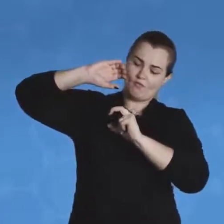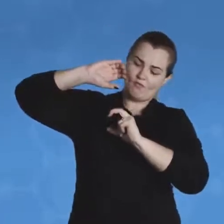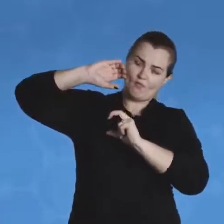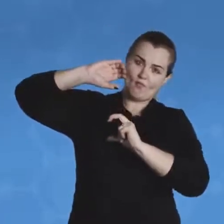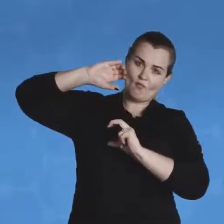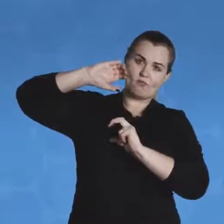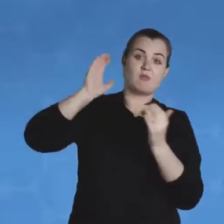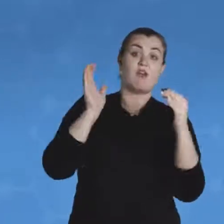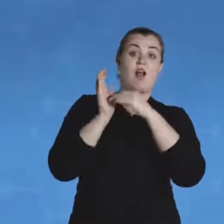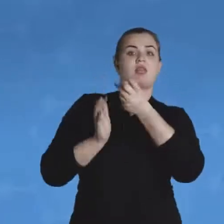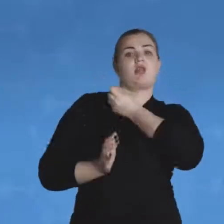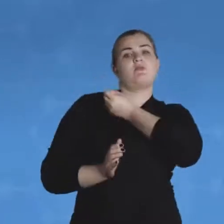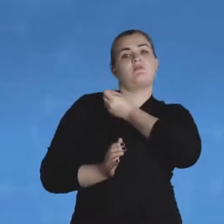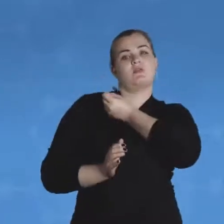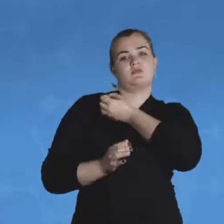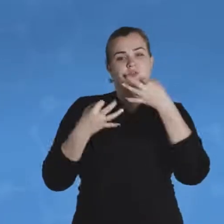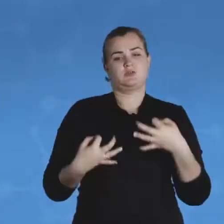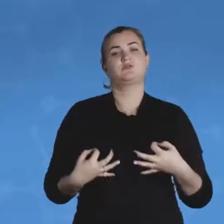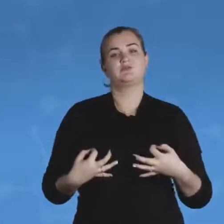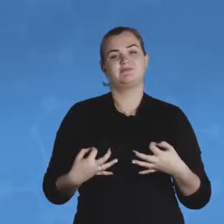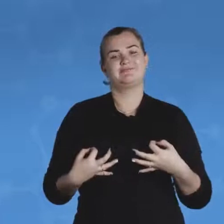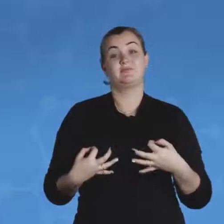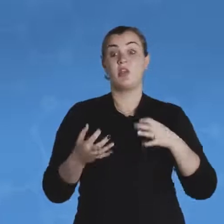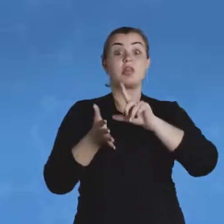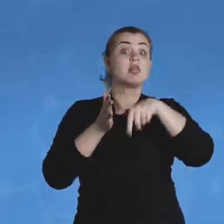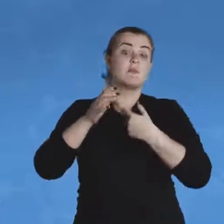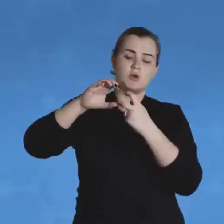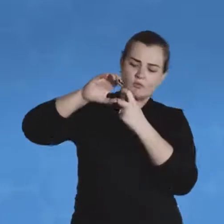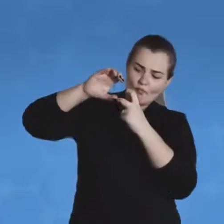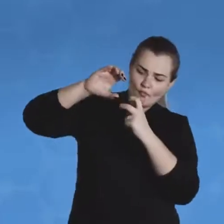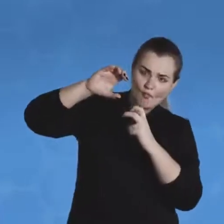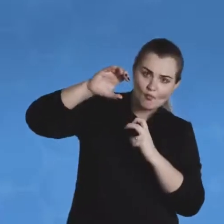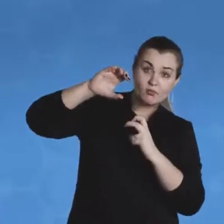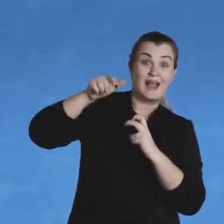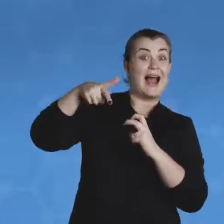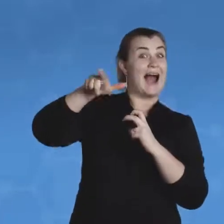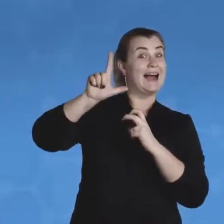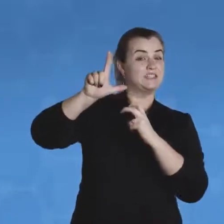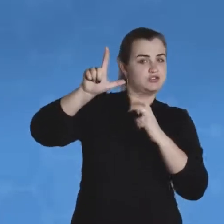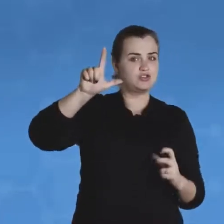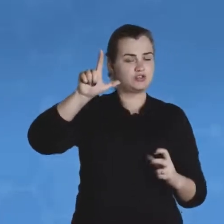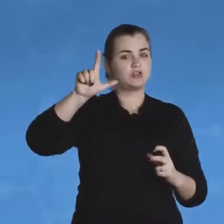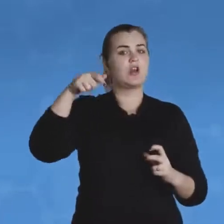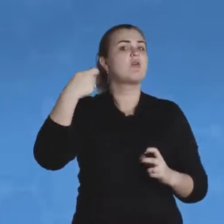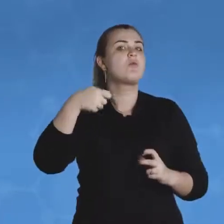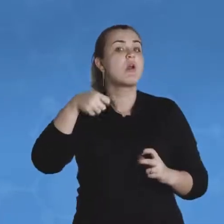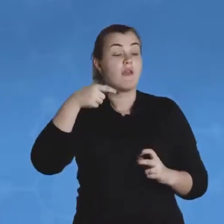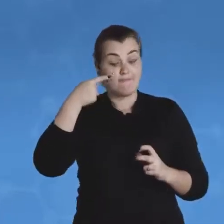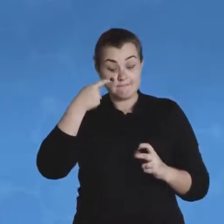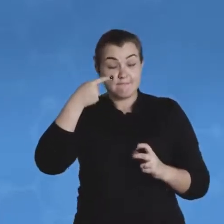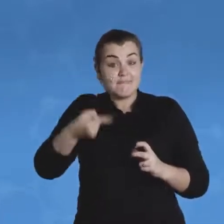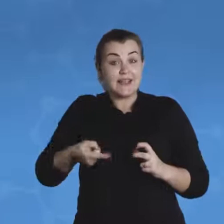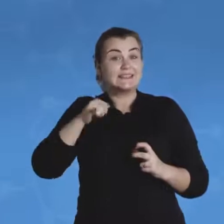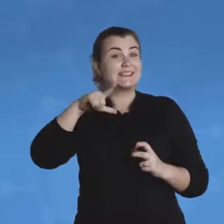dose receitada. 4. Antes de retirar a seringa do frasco de insulina, observe se houve